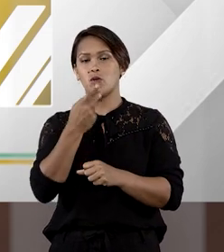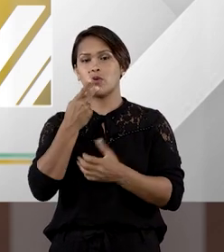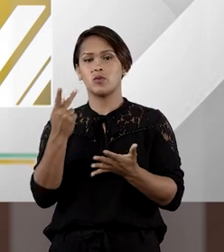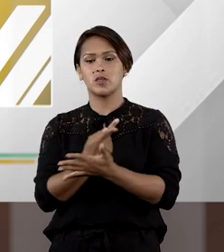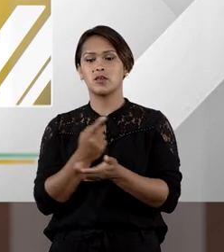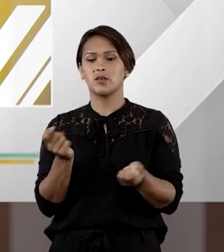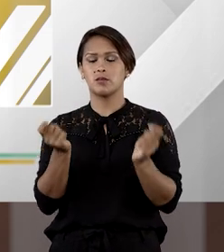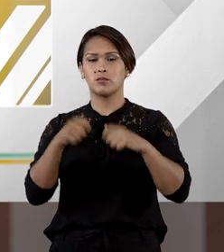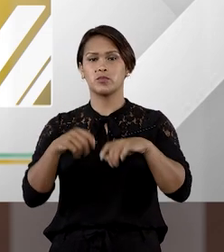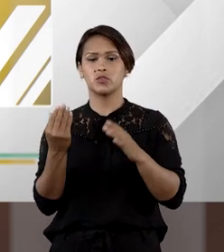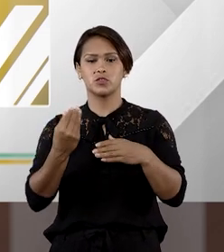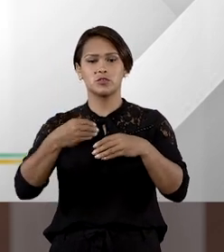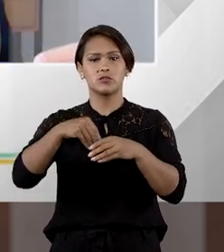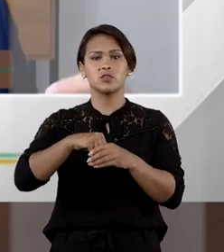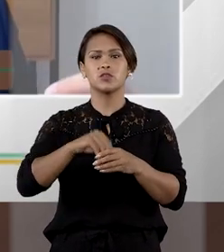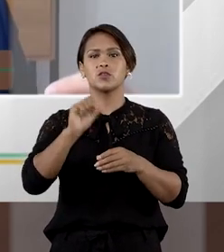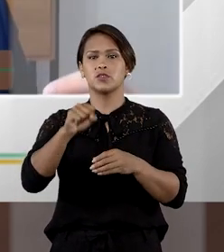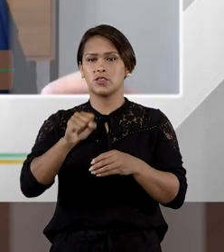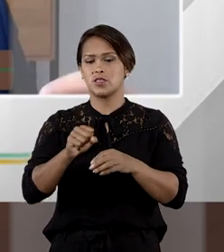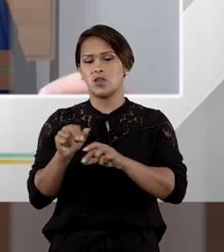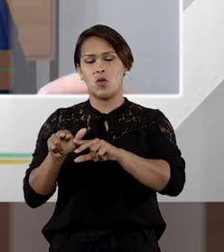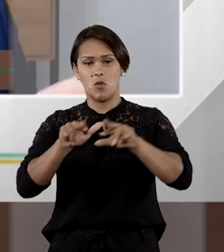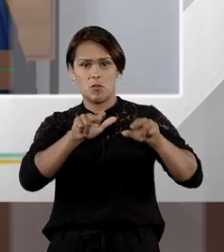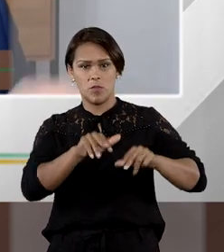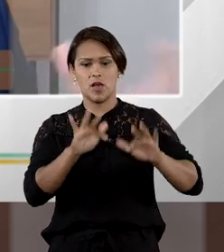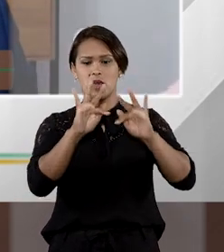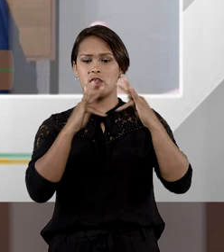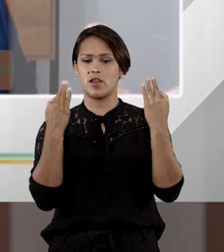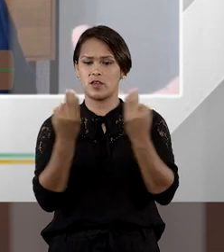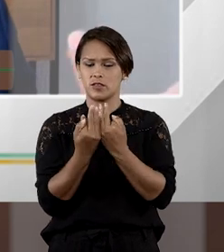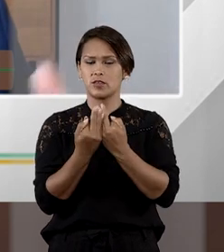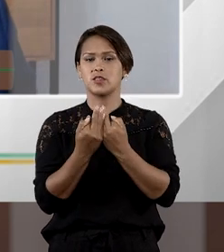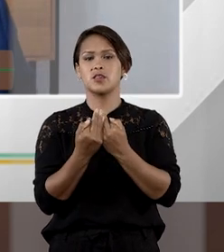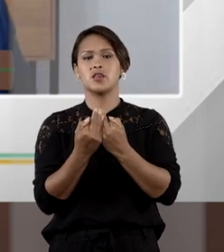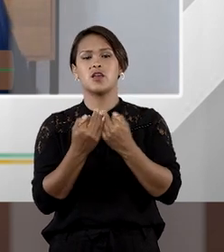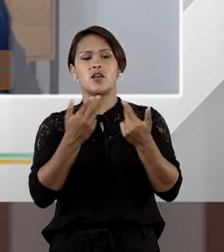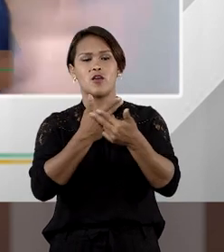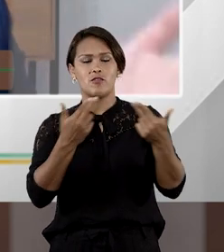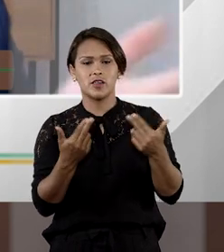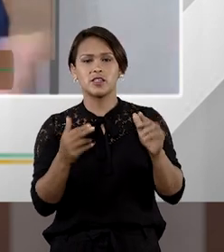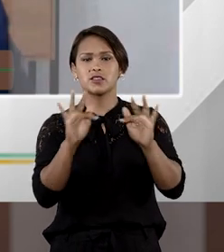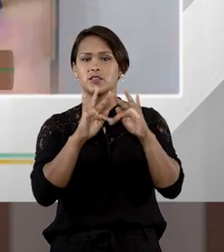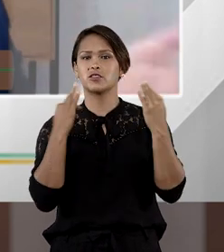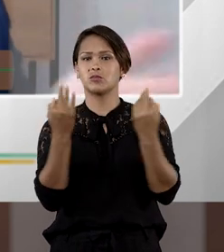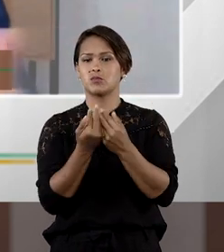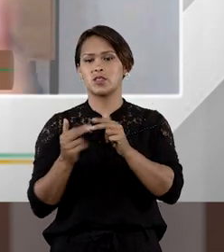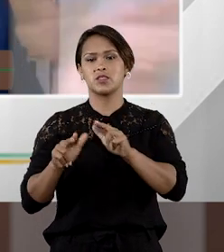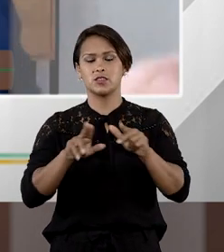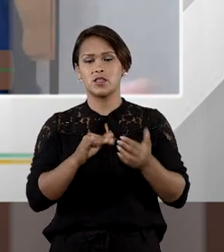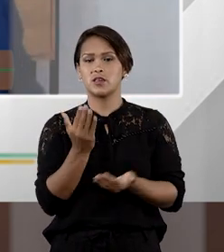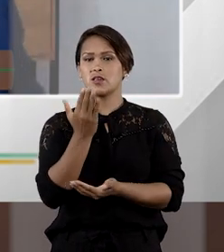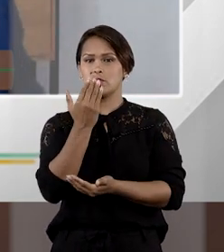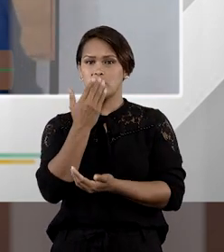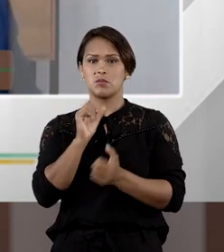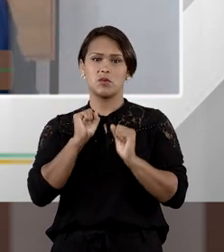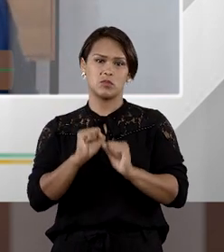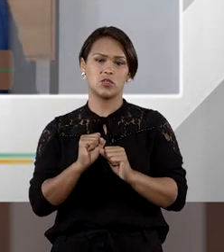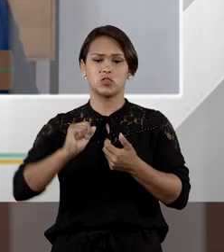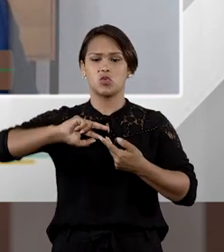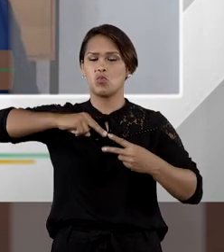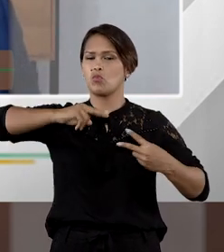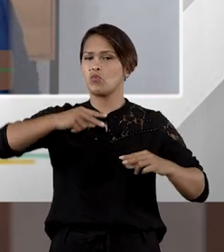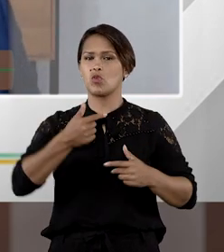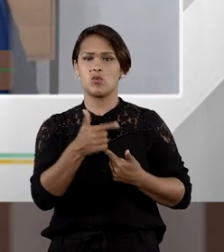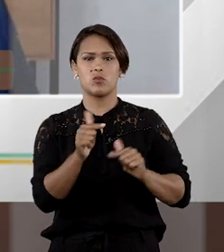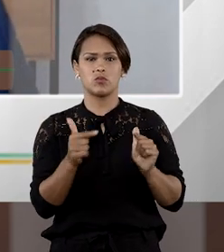é possível incluir, sim, o parente sócio-afetivo na multiparentalidade para fins de alimentos, como se fosse um